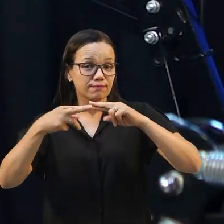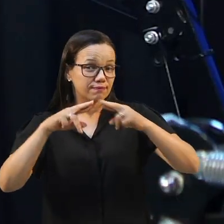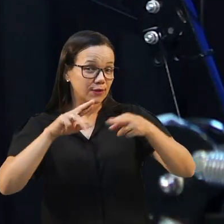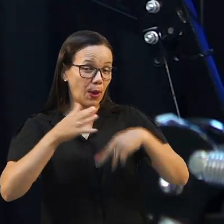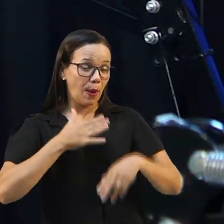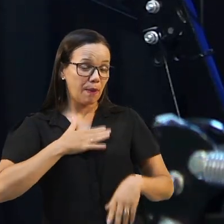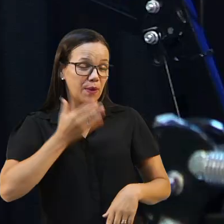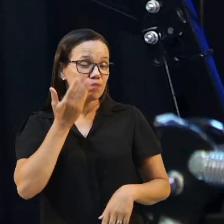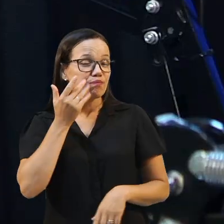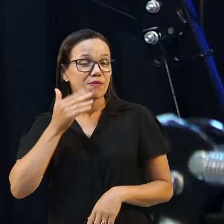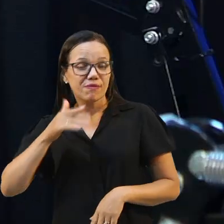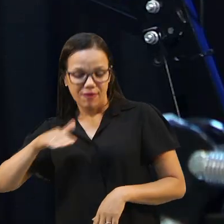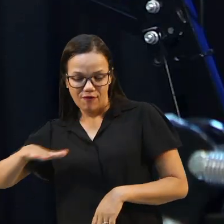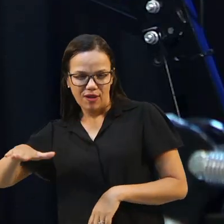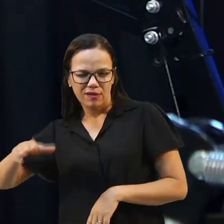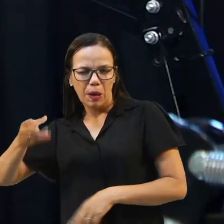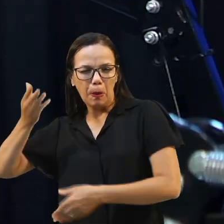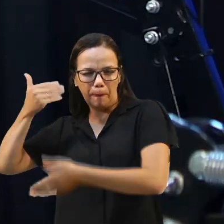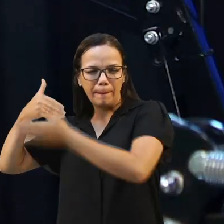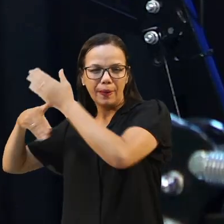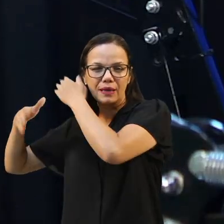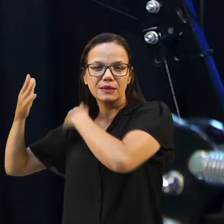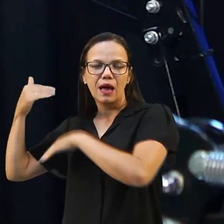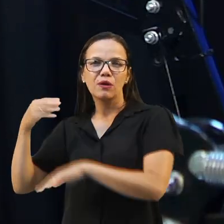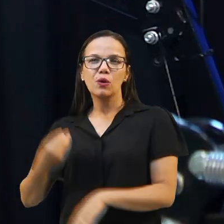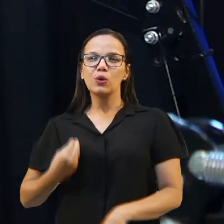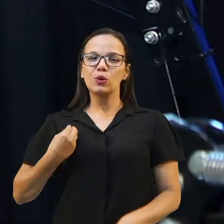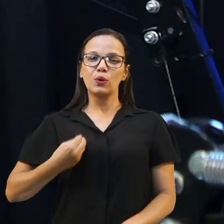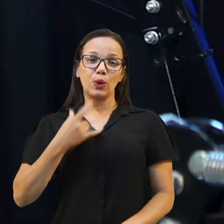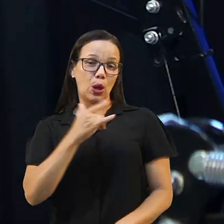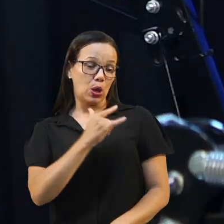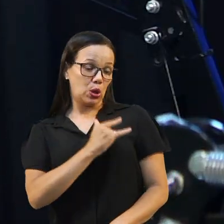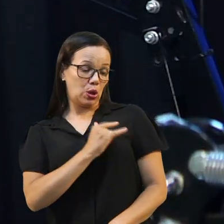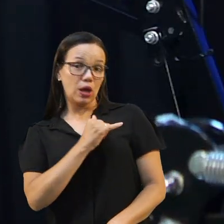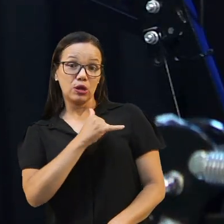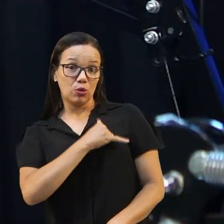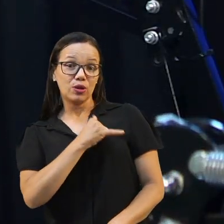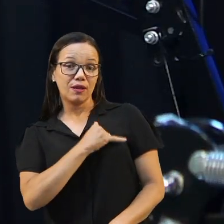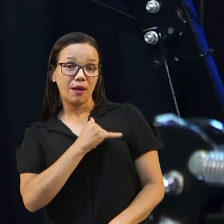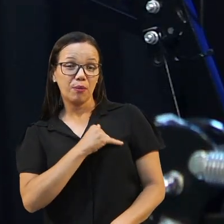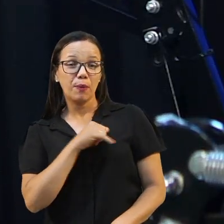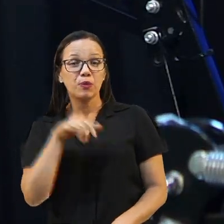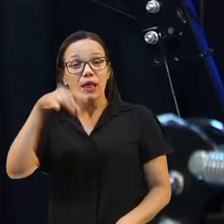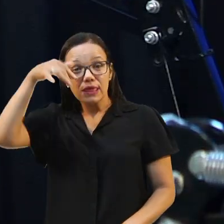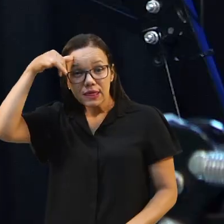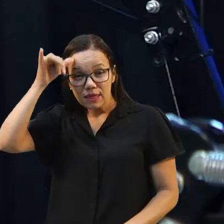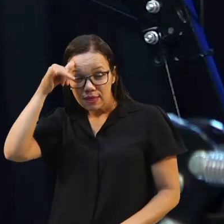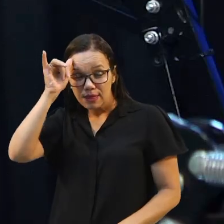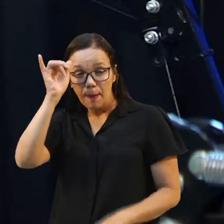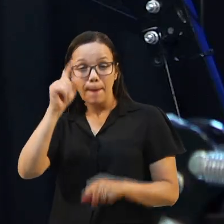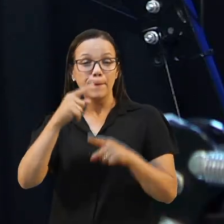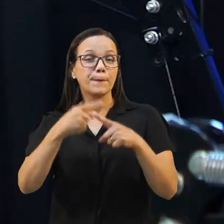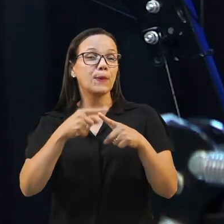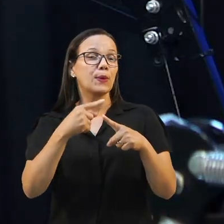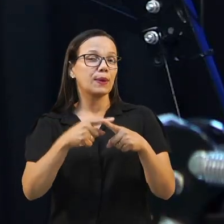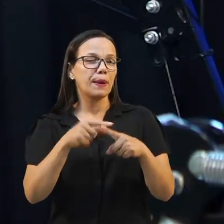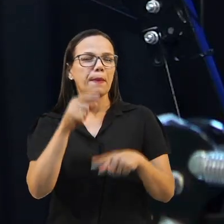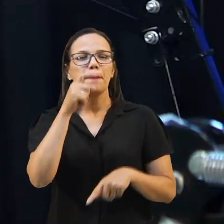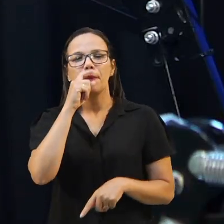minha infância, eu vivi em Tuiutaba, na zona rural, porque meus pais